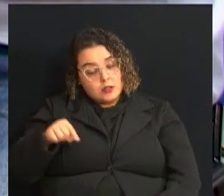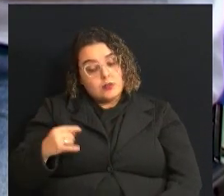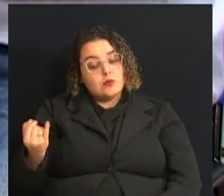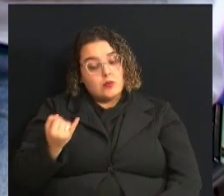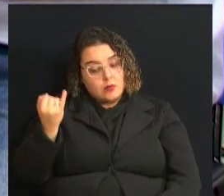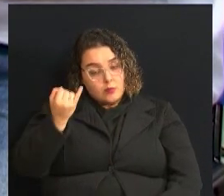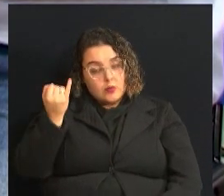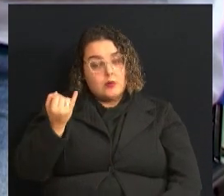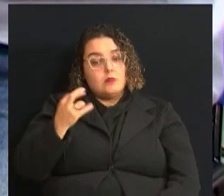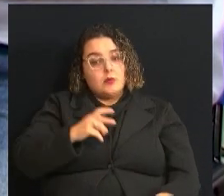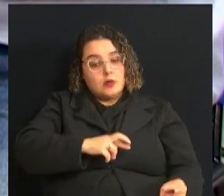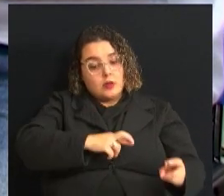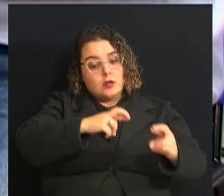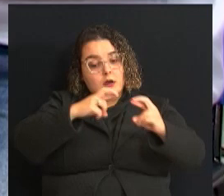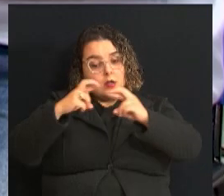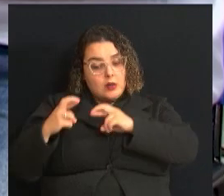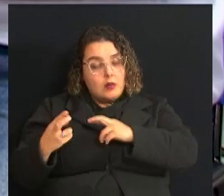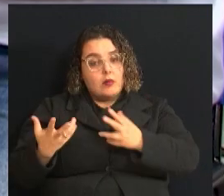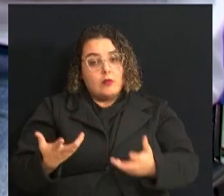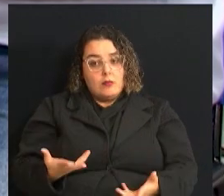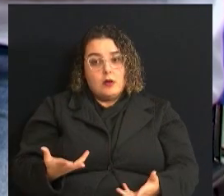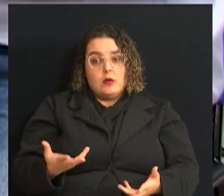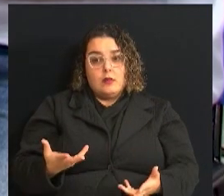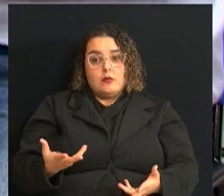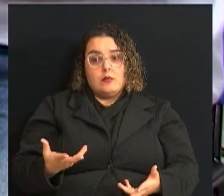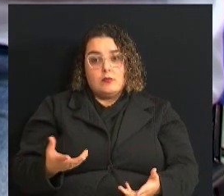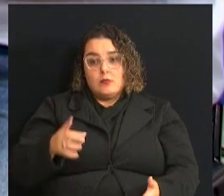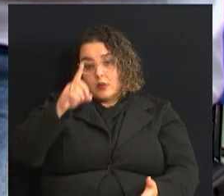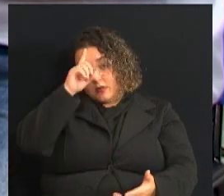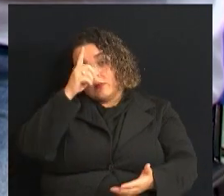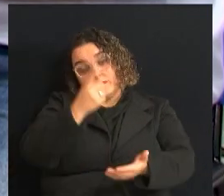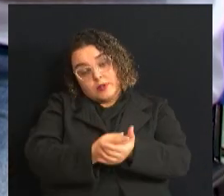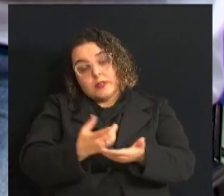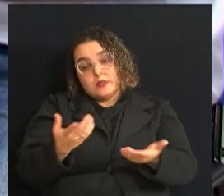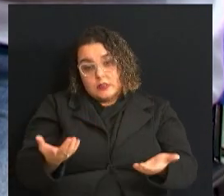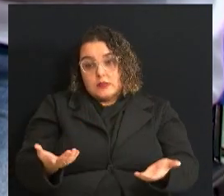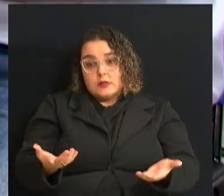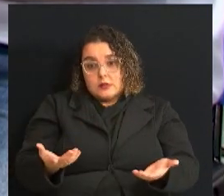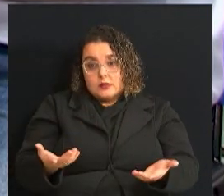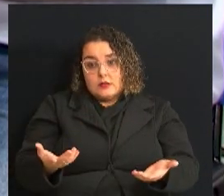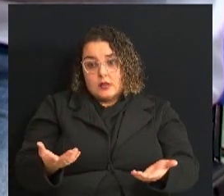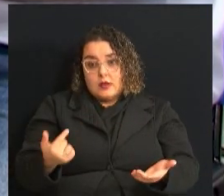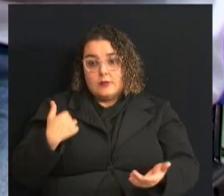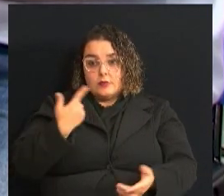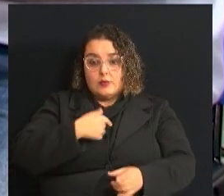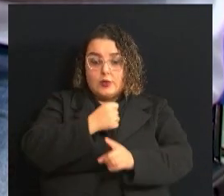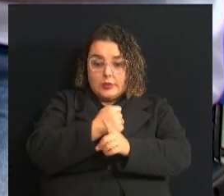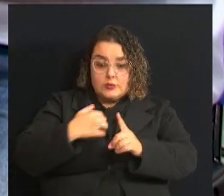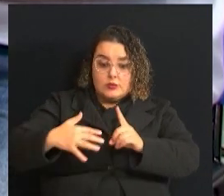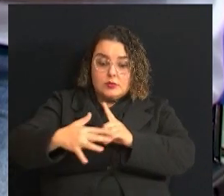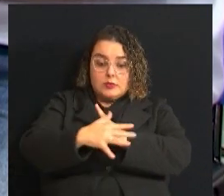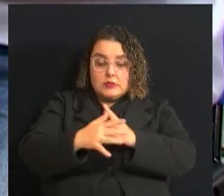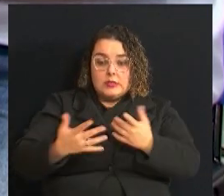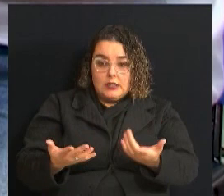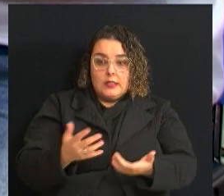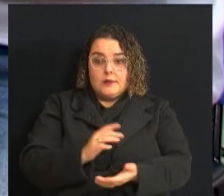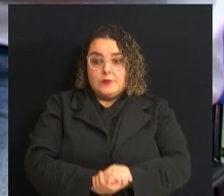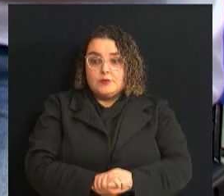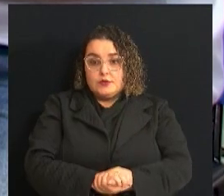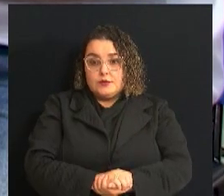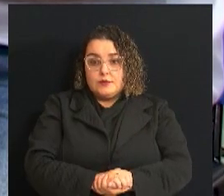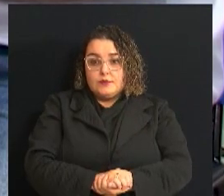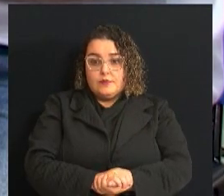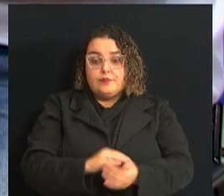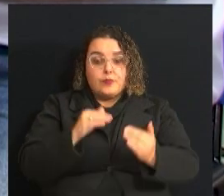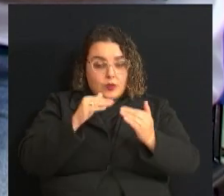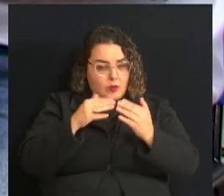gente acompanhar, que se refere aí a uma decisão, né? Estamos, enquanto sociedade, vamos